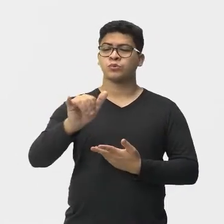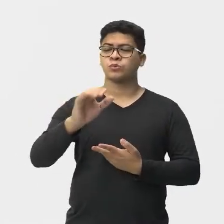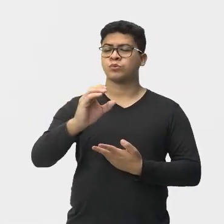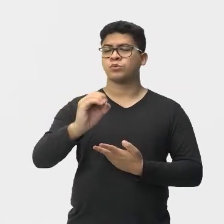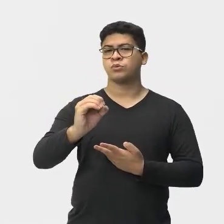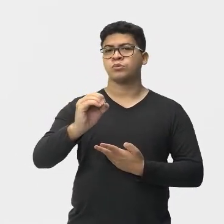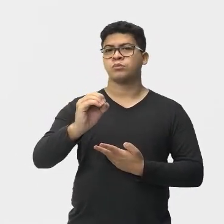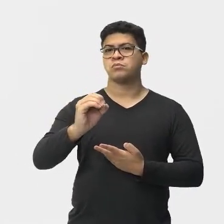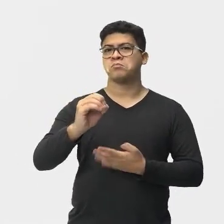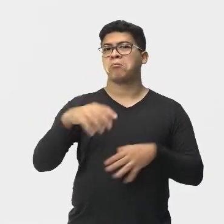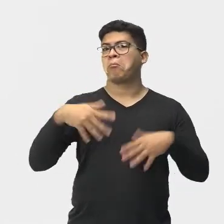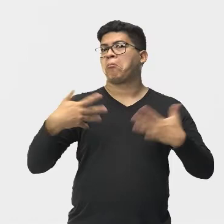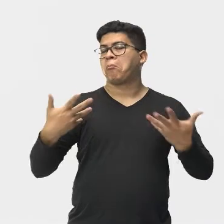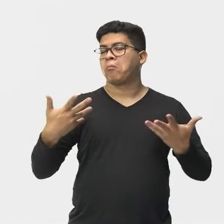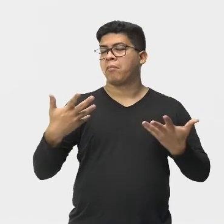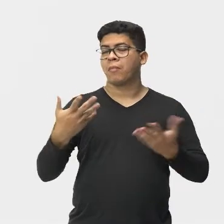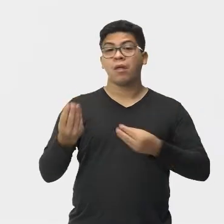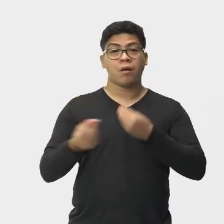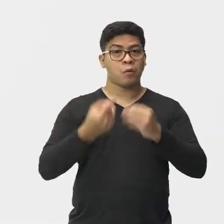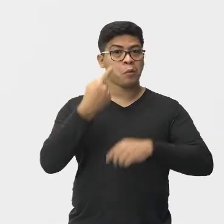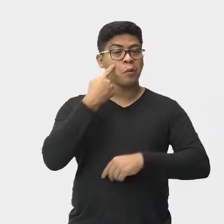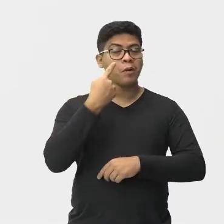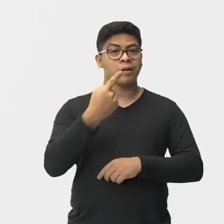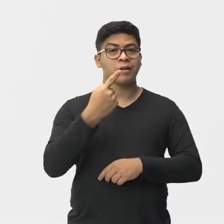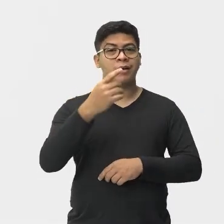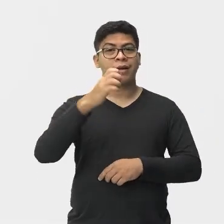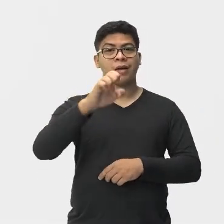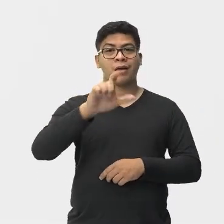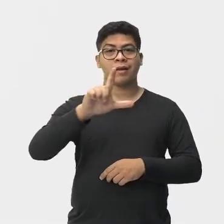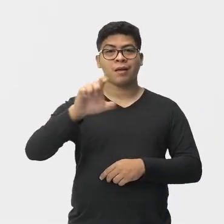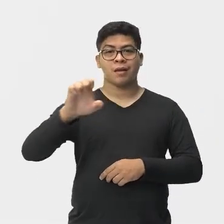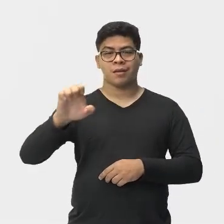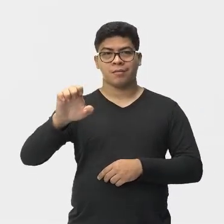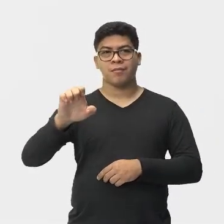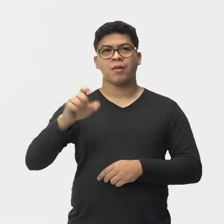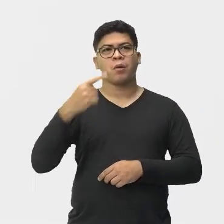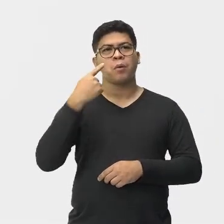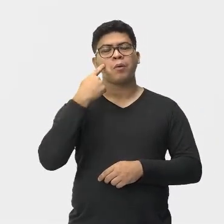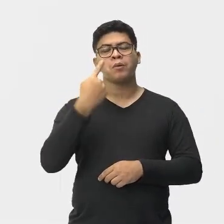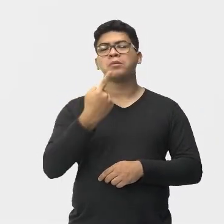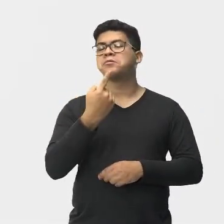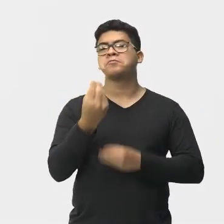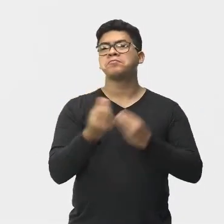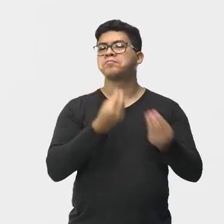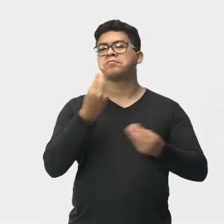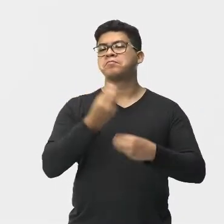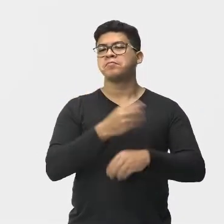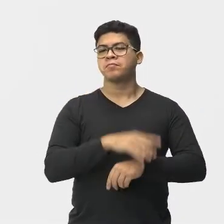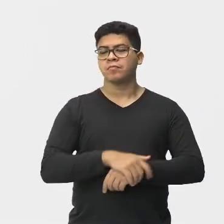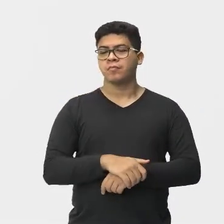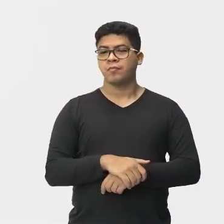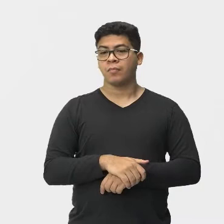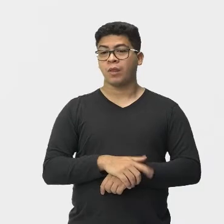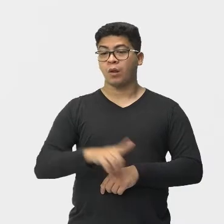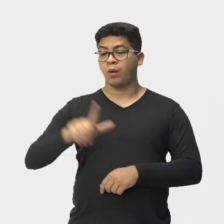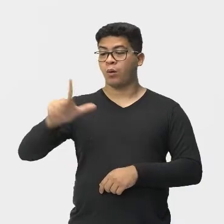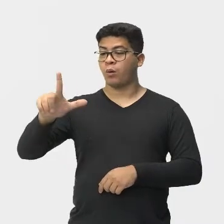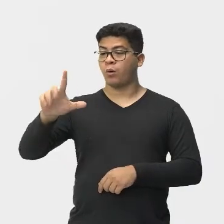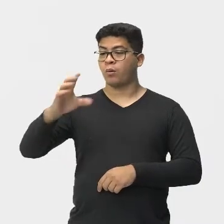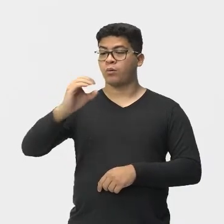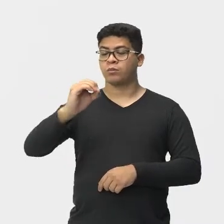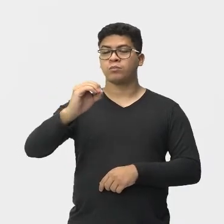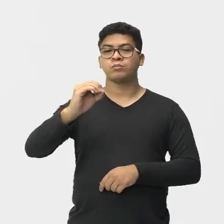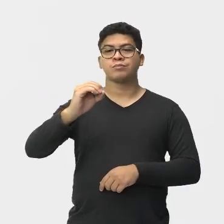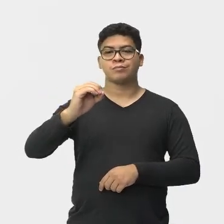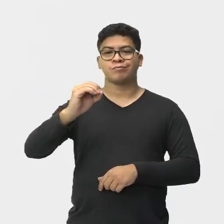do singular, né? Ele. Então, aqui eu poderia substituir pelo pronome